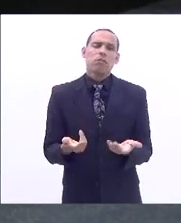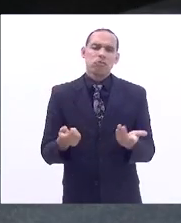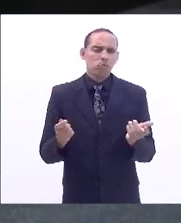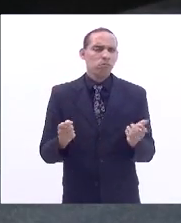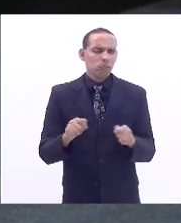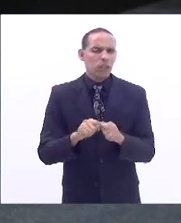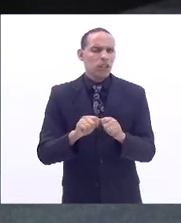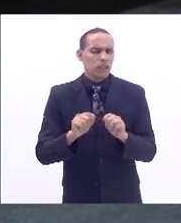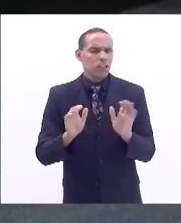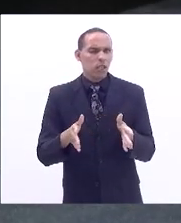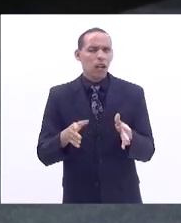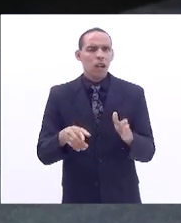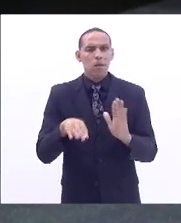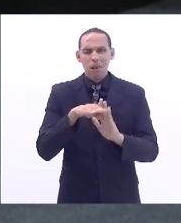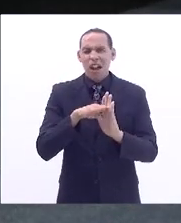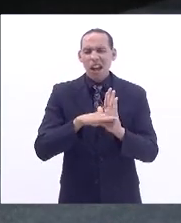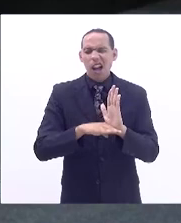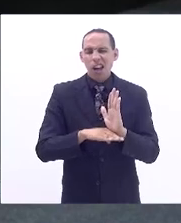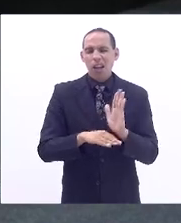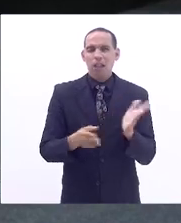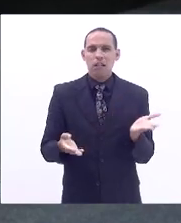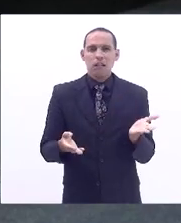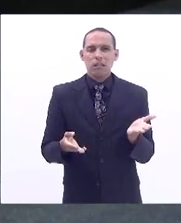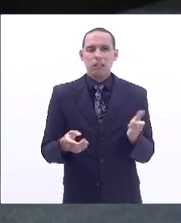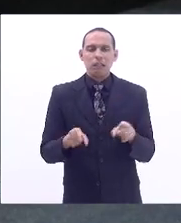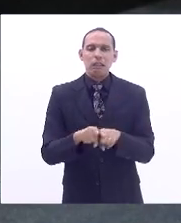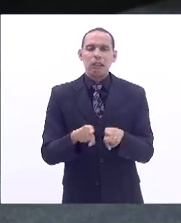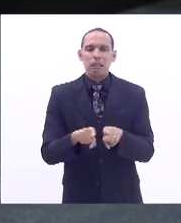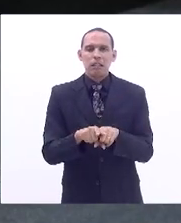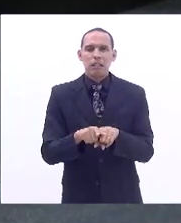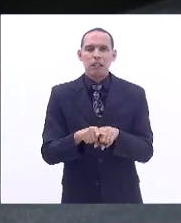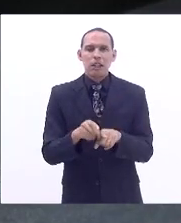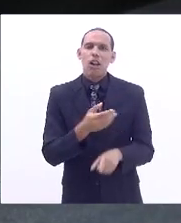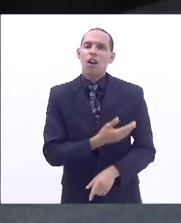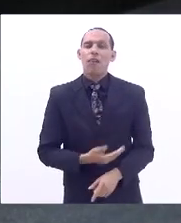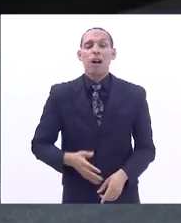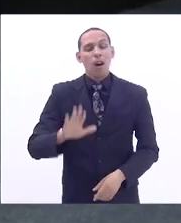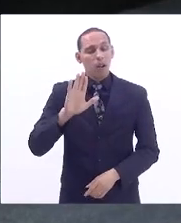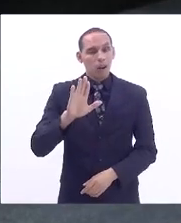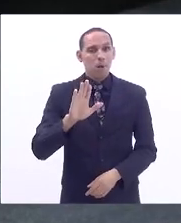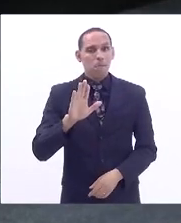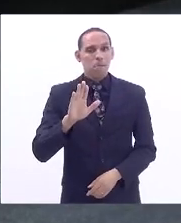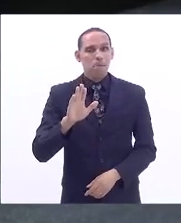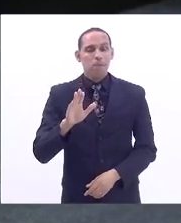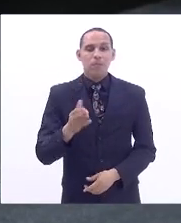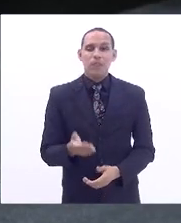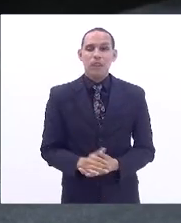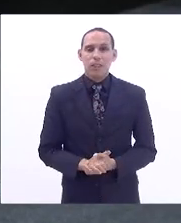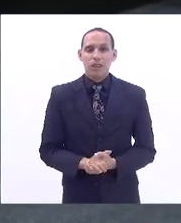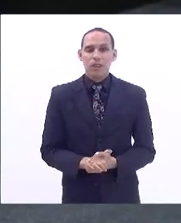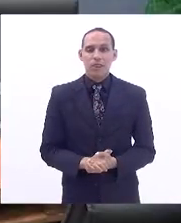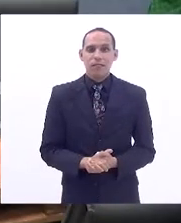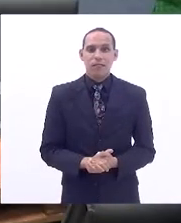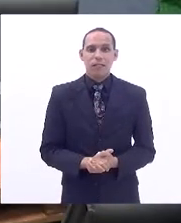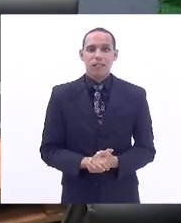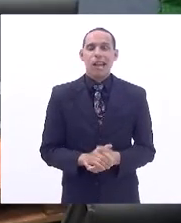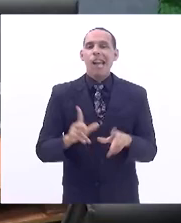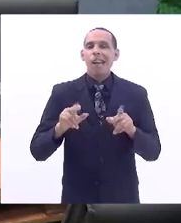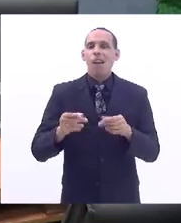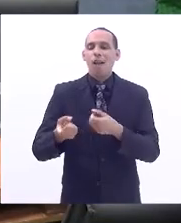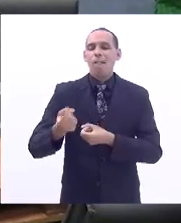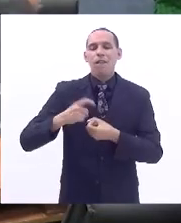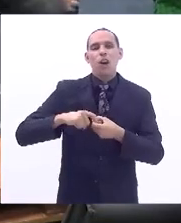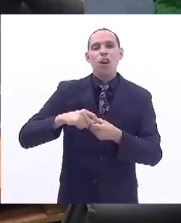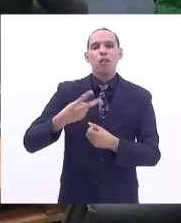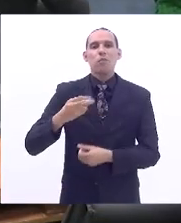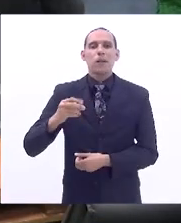nós inclusive em pautas que o governos a Como vai a pior é tô agenda à 21